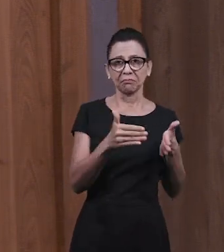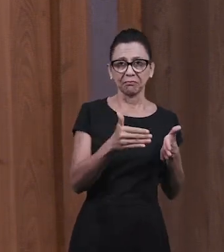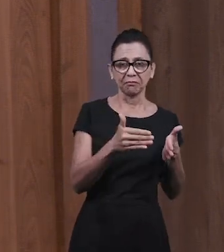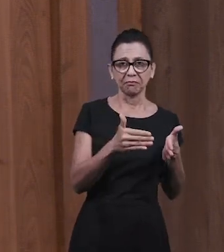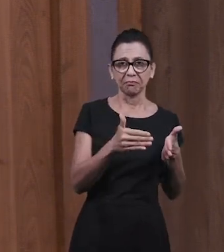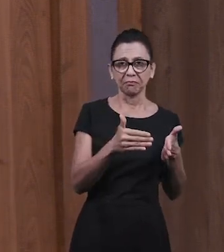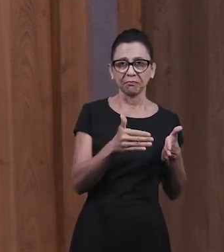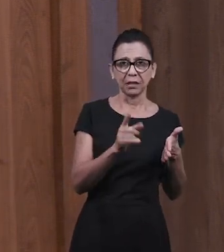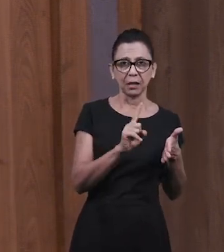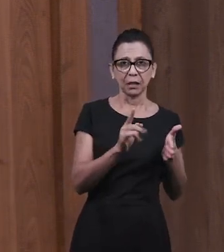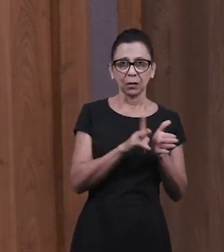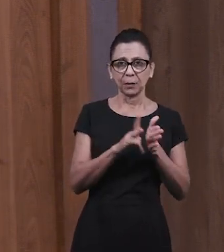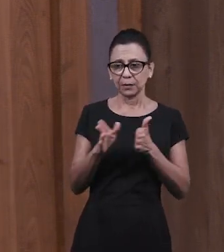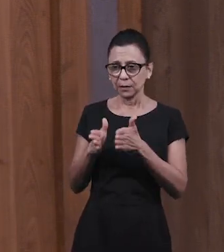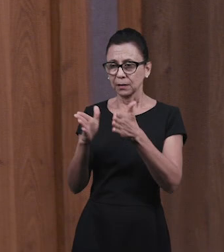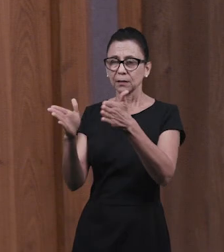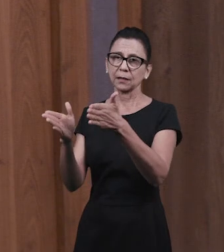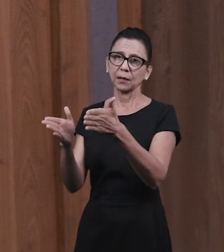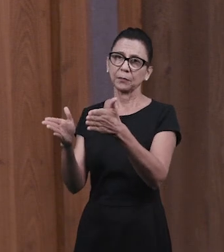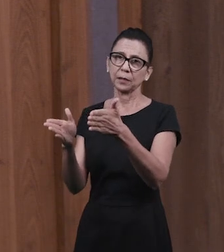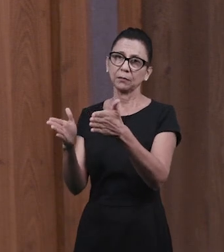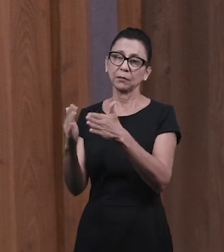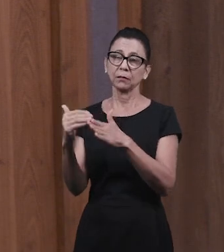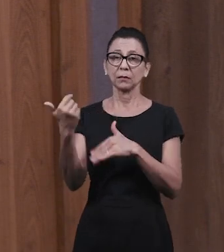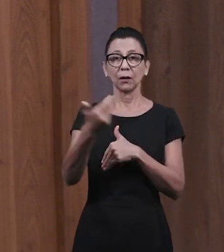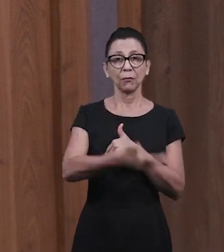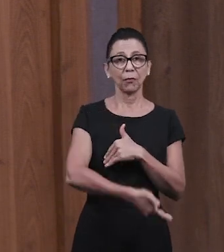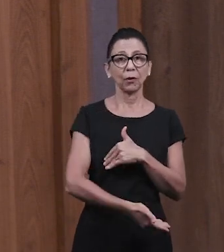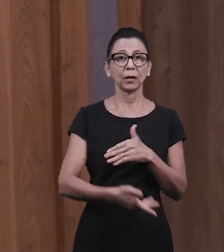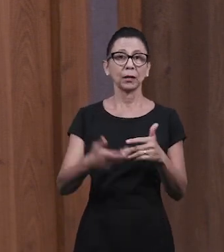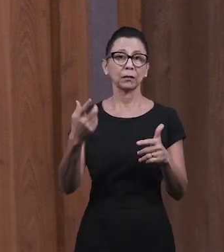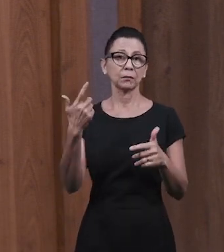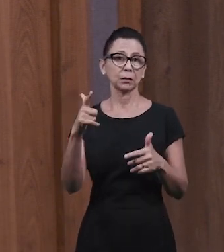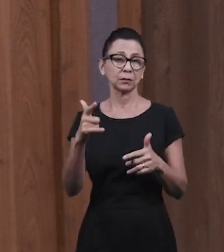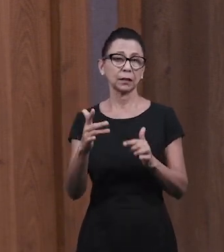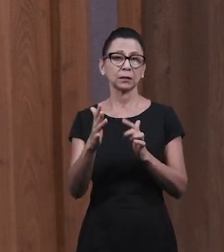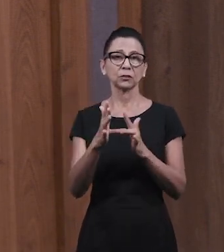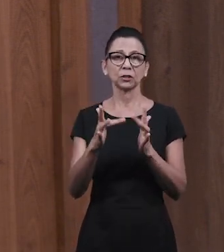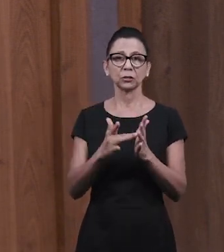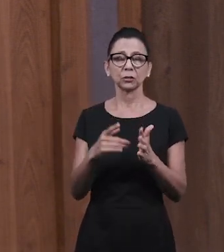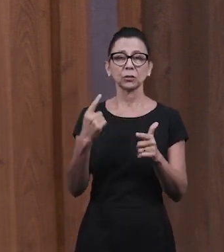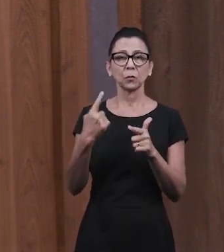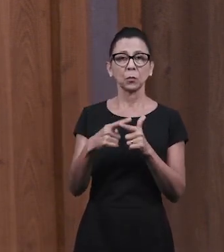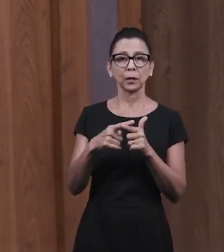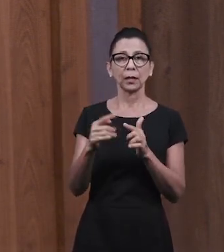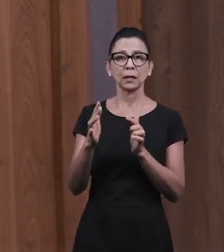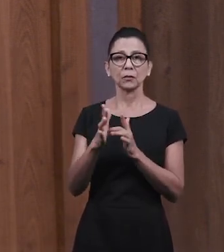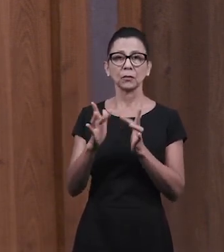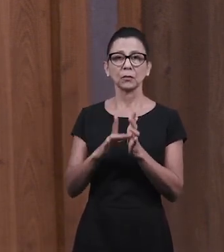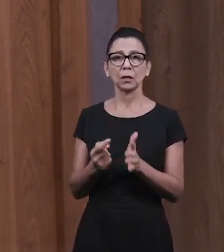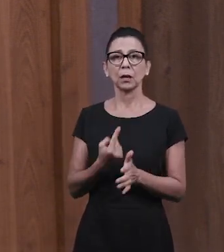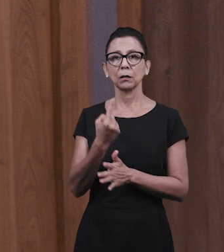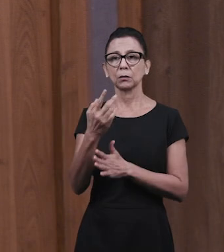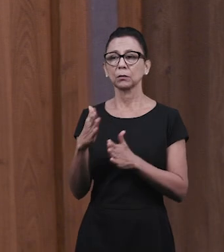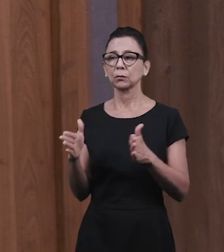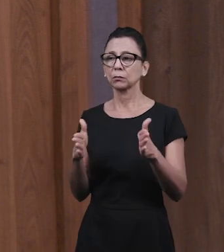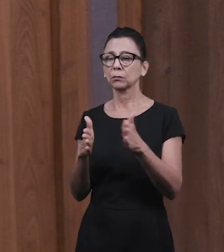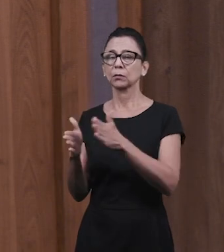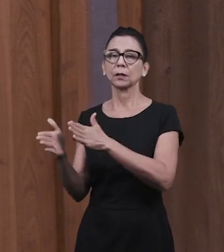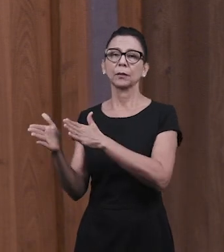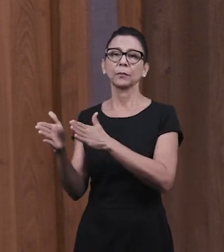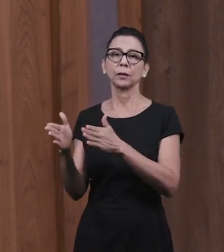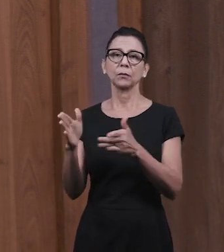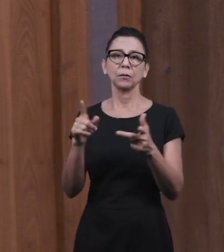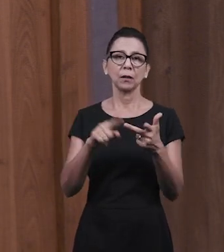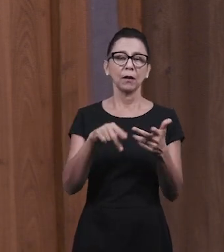está em Jesus, porque Jesus é o caminho. E além disso, é o caminho e a verdade e a vida. E ninguém vai